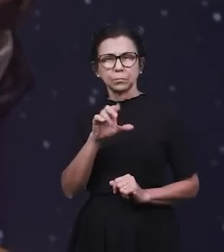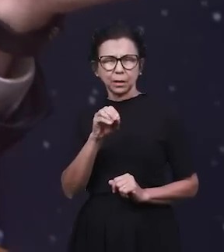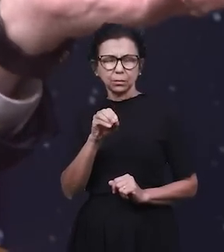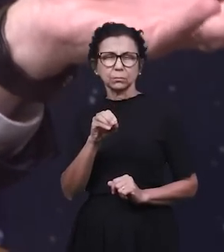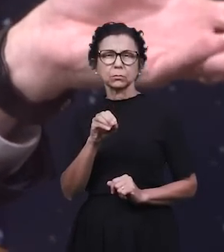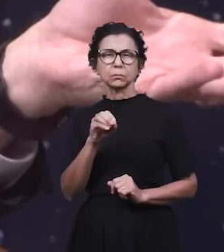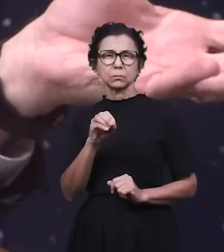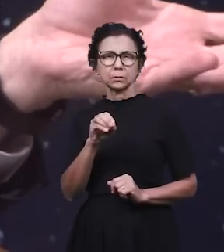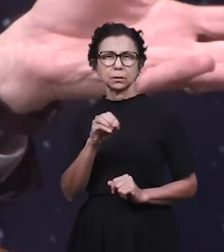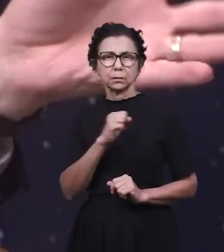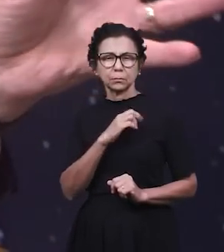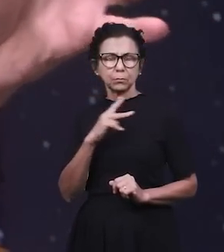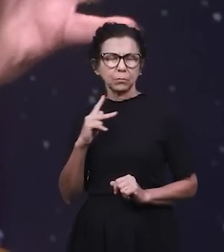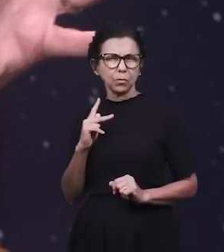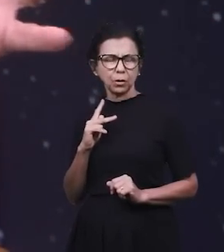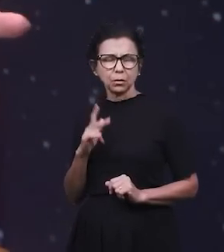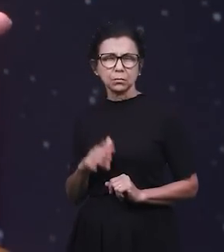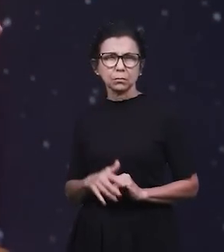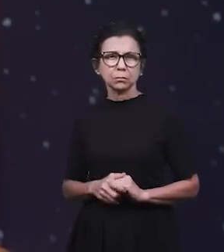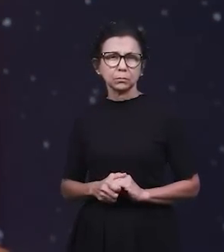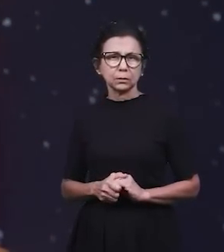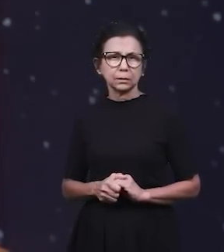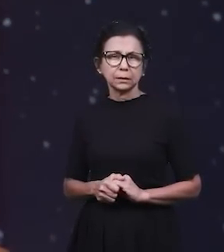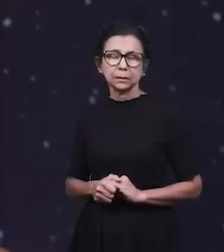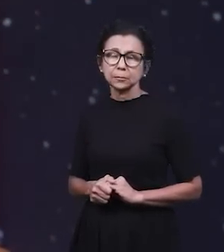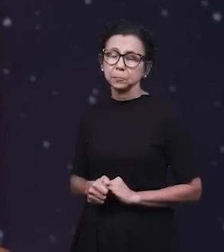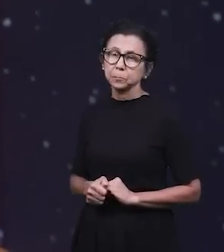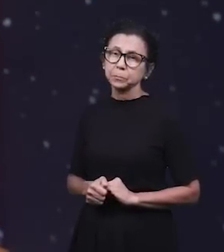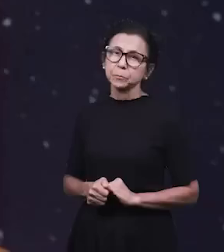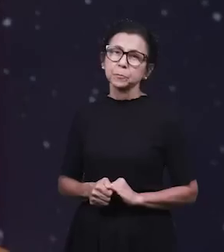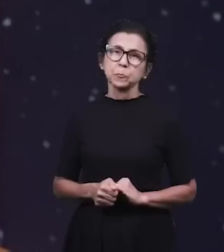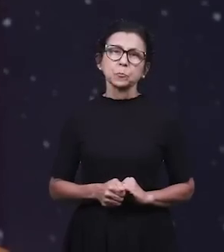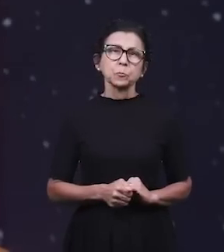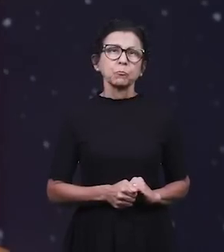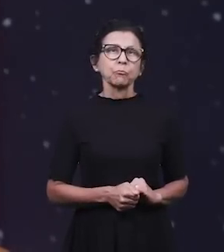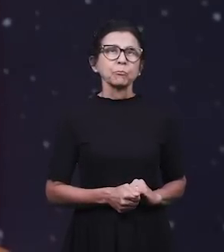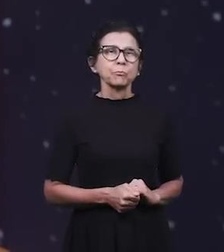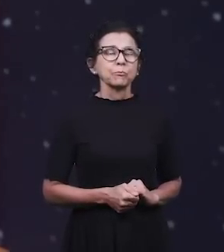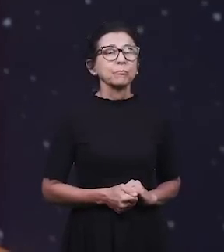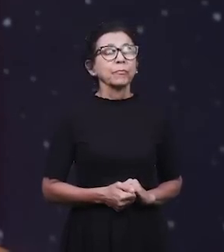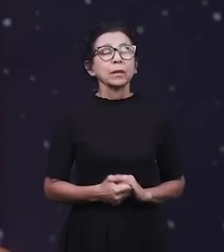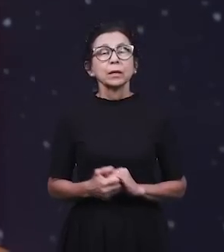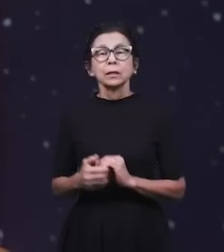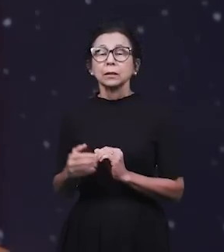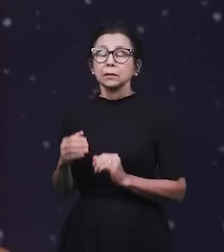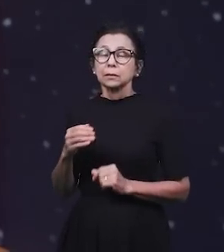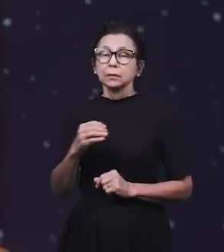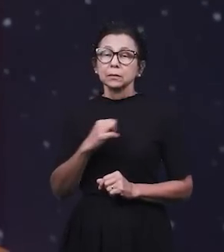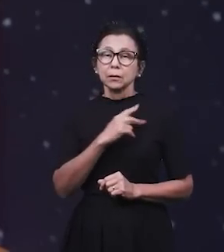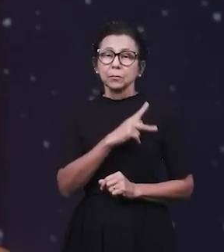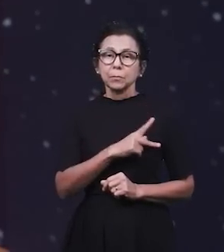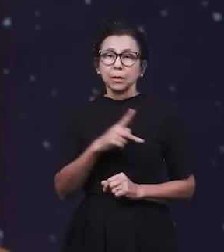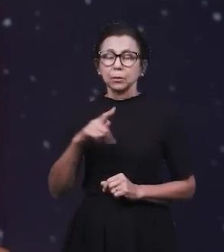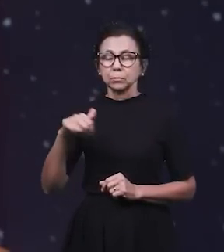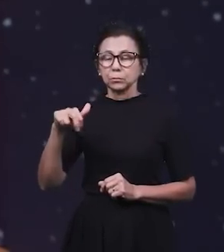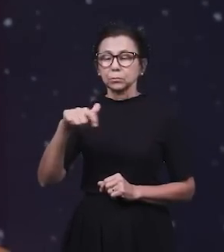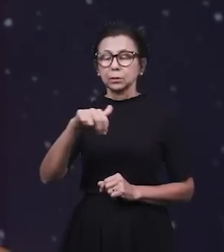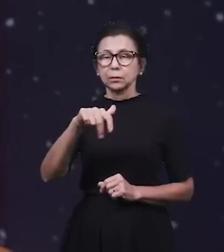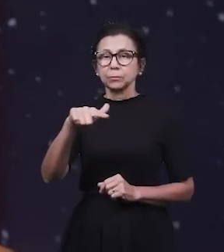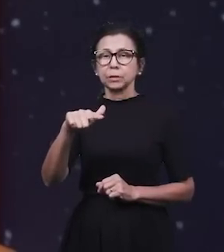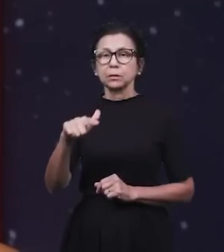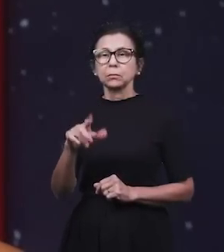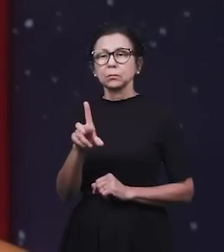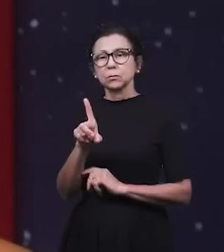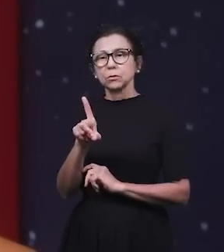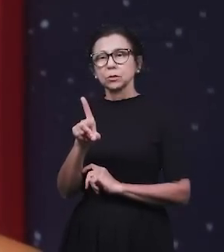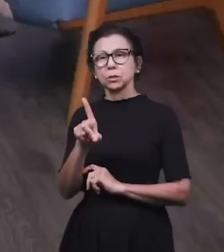pergunta: quem és tu, Senhor? Eu sou Jesus, a quem tu persegues. Na